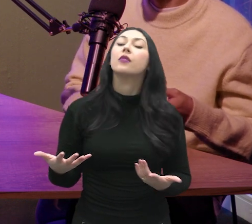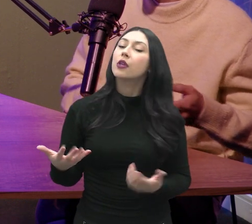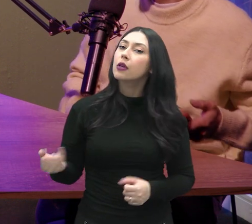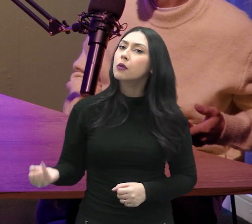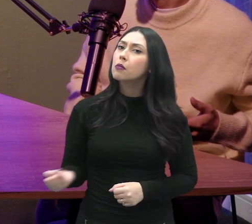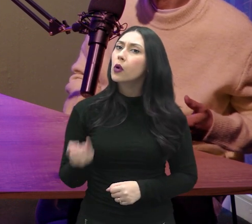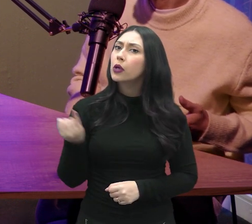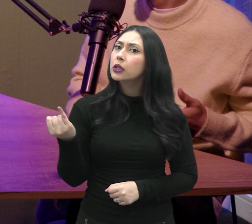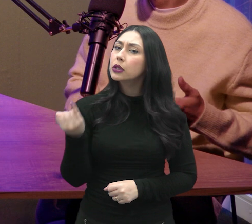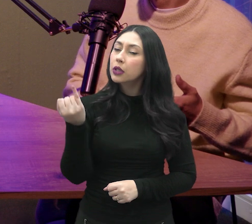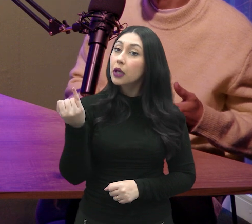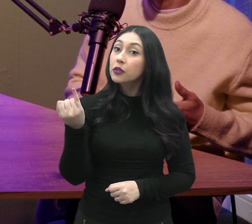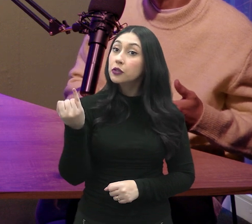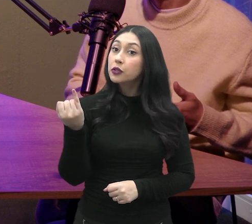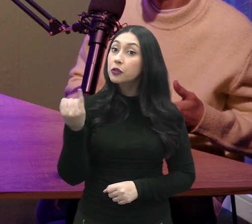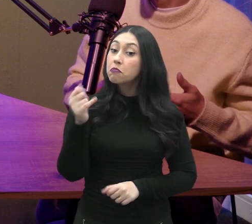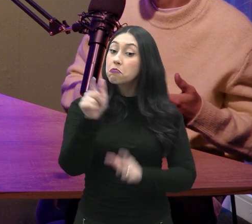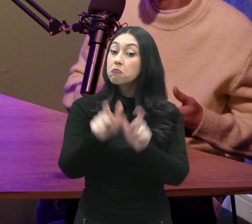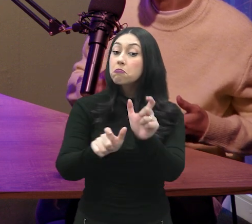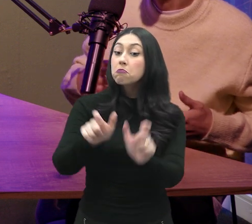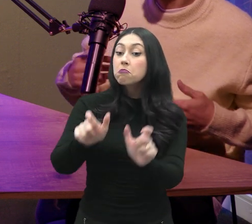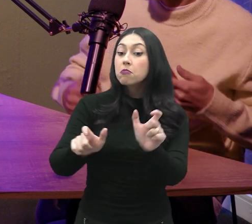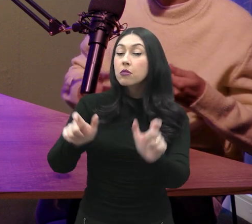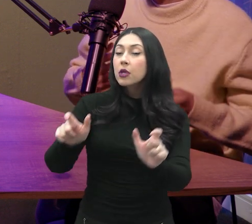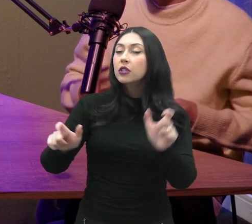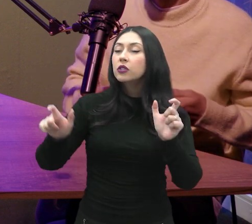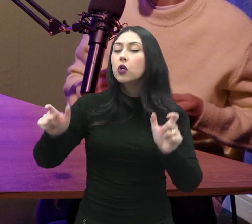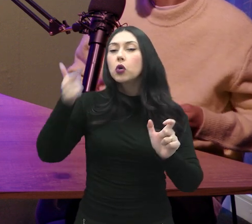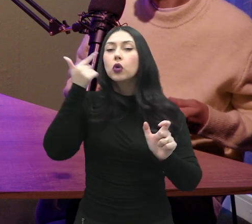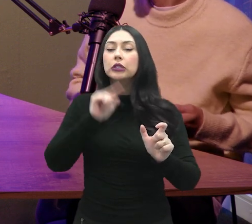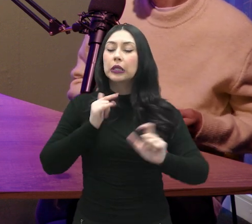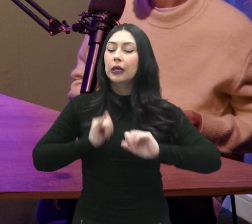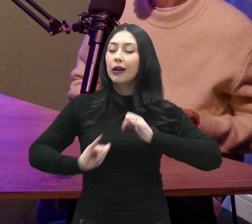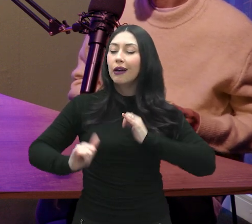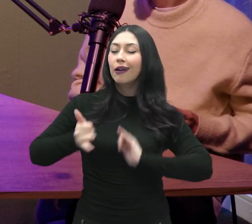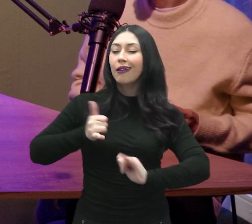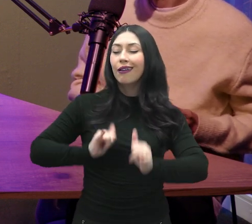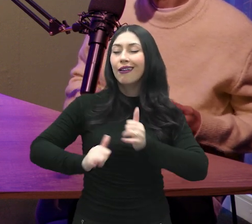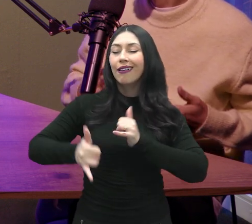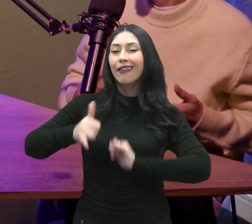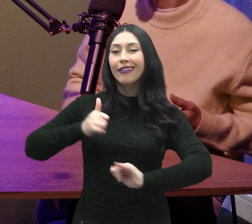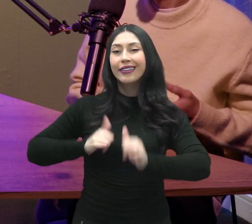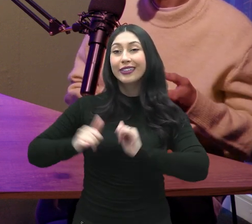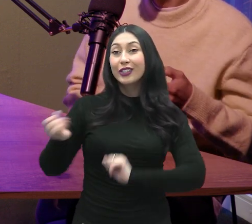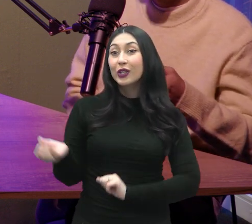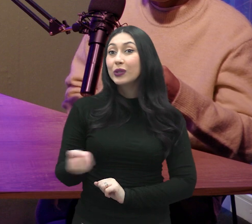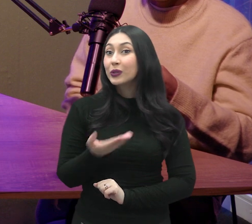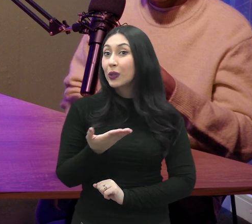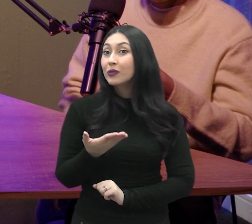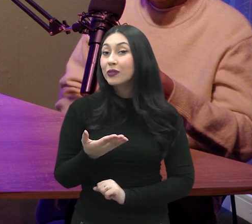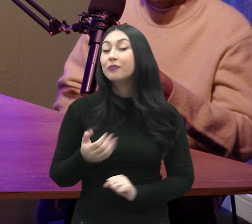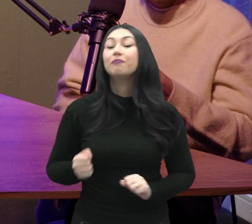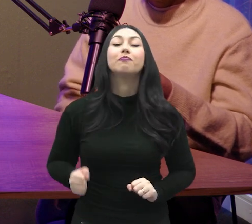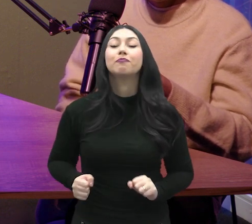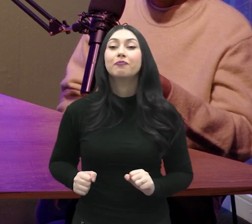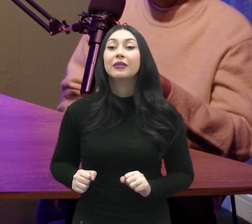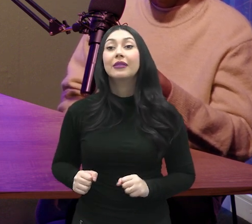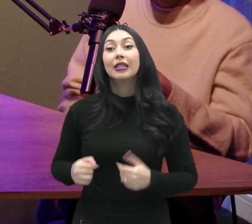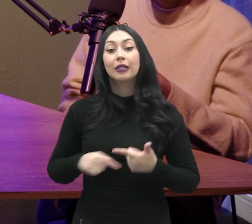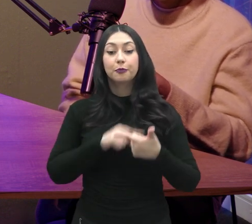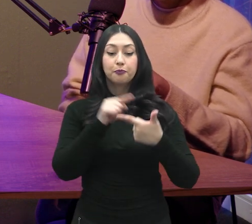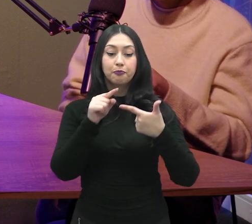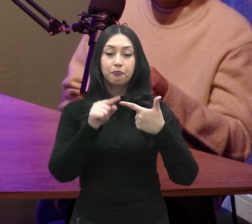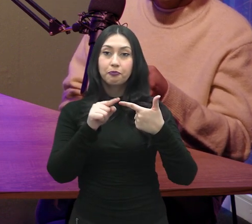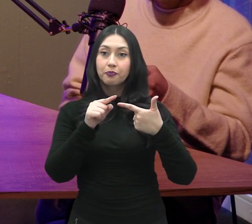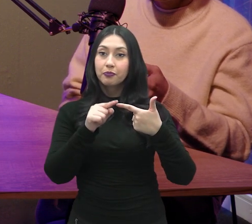é interessante para que as pessoas recomponham toda a atividade, toda a energia do corpo, né? Perfeito. E aí,